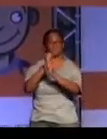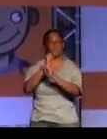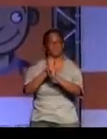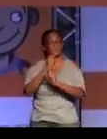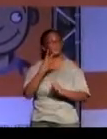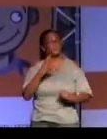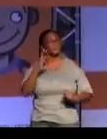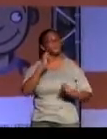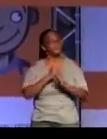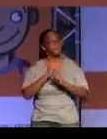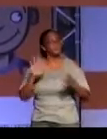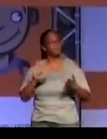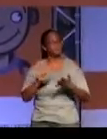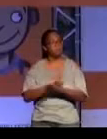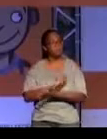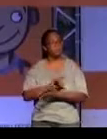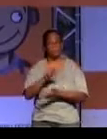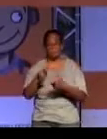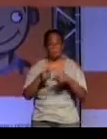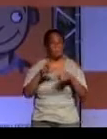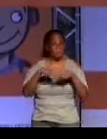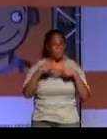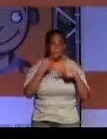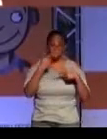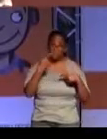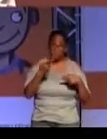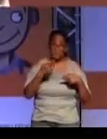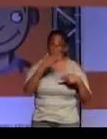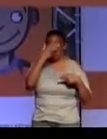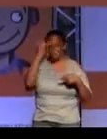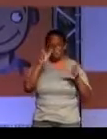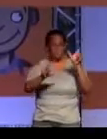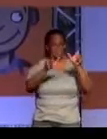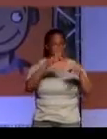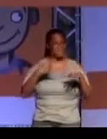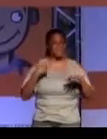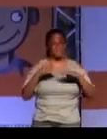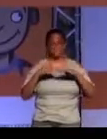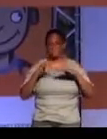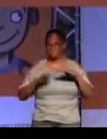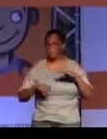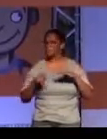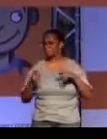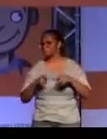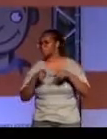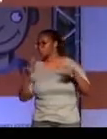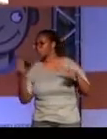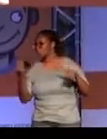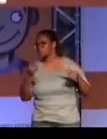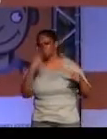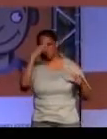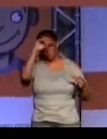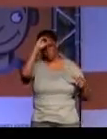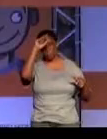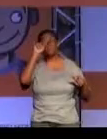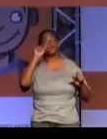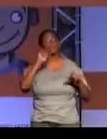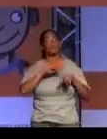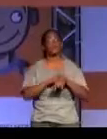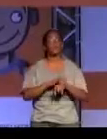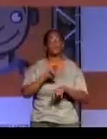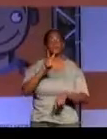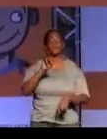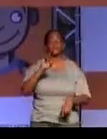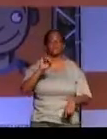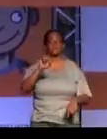falei que as pessoas que têm menos de 45 anos aqui, deve ter muitos aqui, não sabem o que foi varíola,